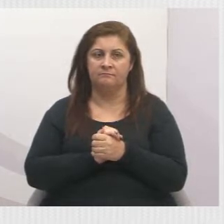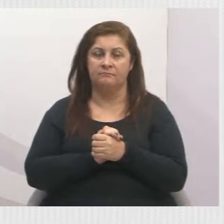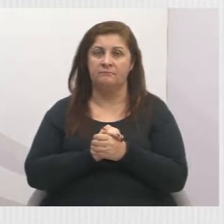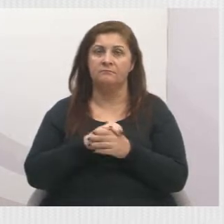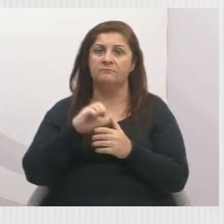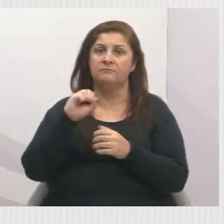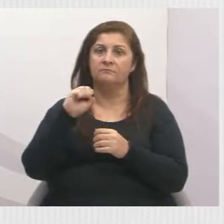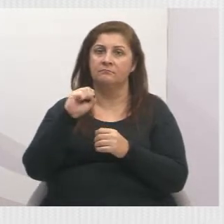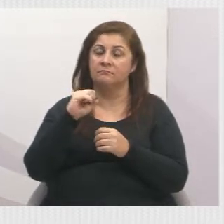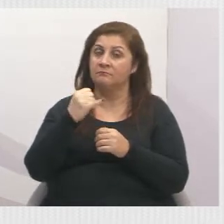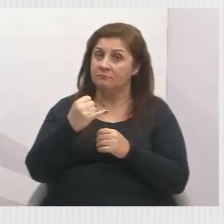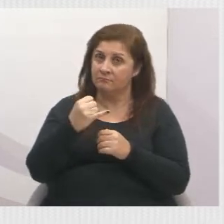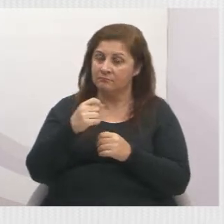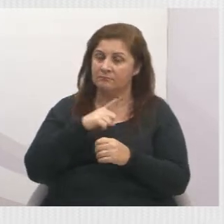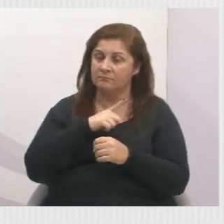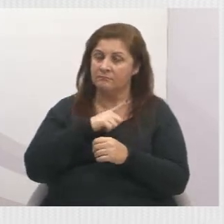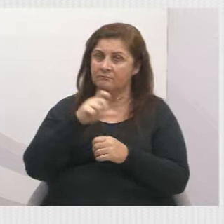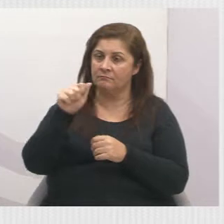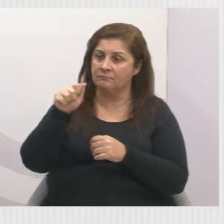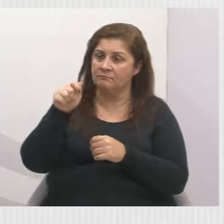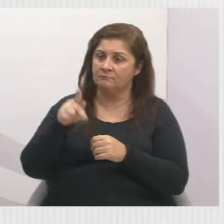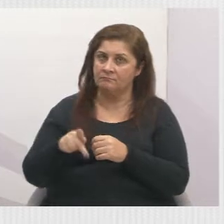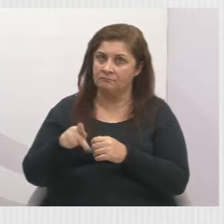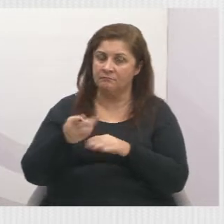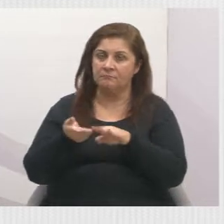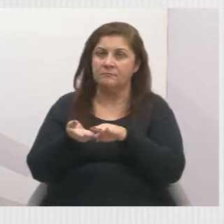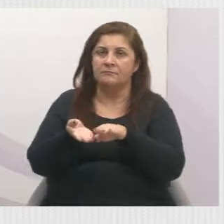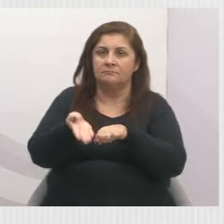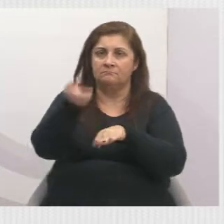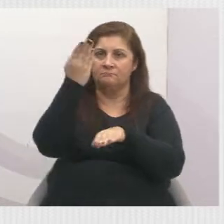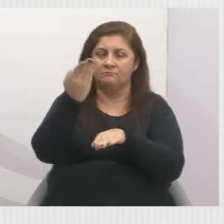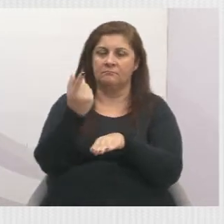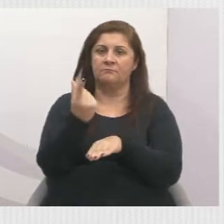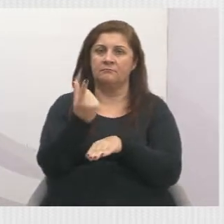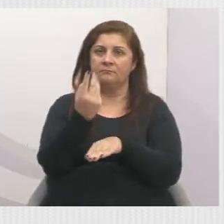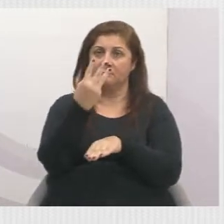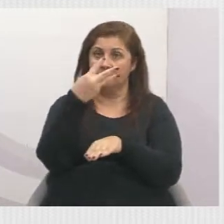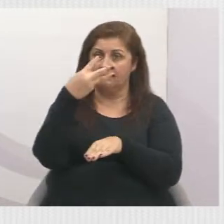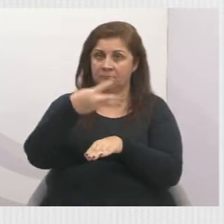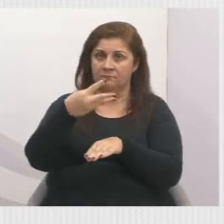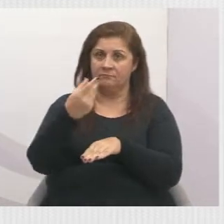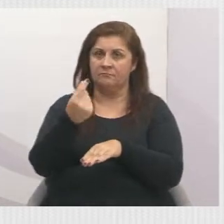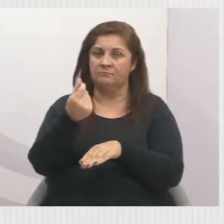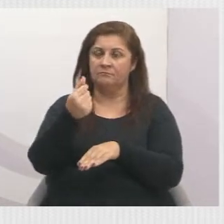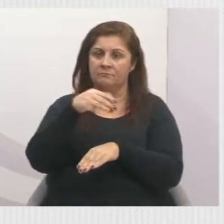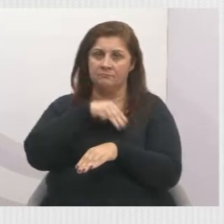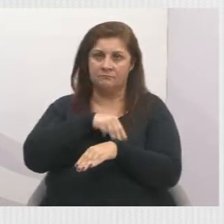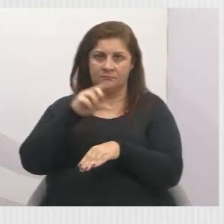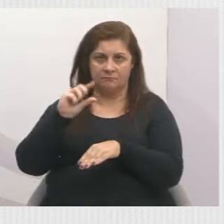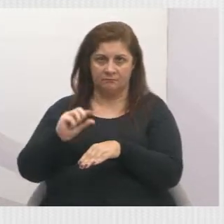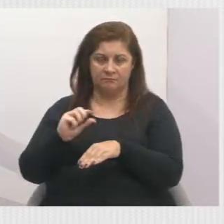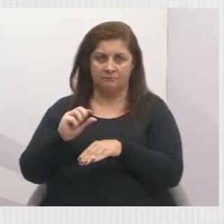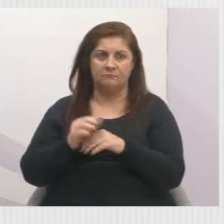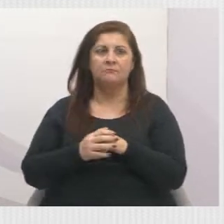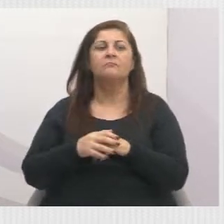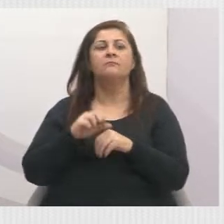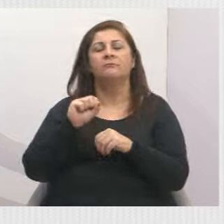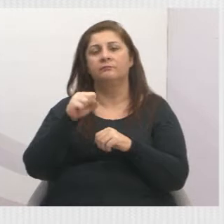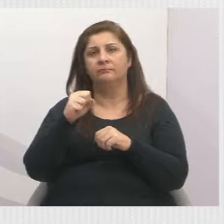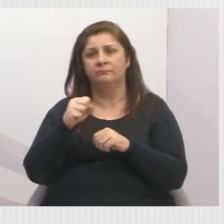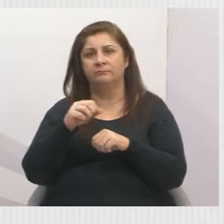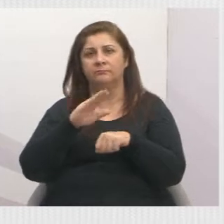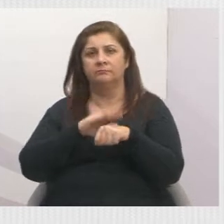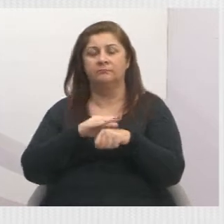ganha na aposentadoria ou na pensão mais que 3 salários mínimos, contribuirão sobre a diferença de 3 salários